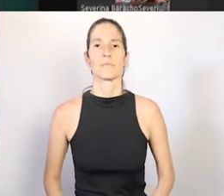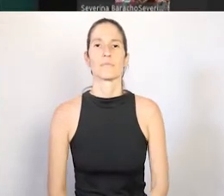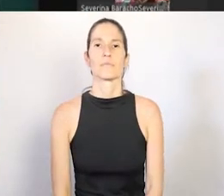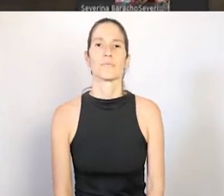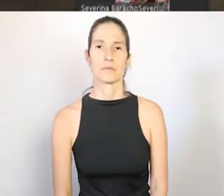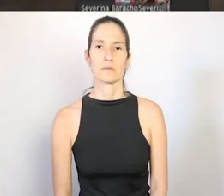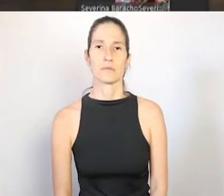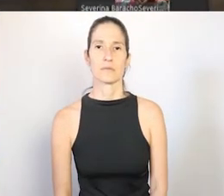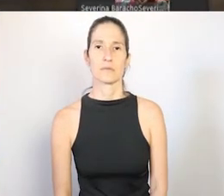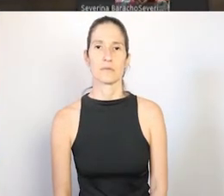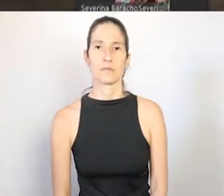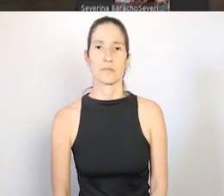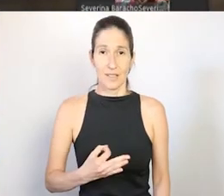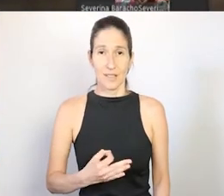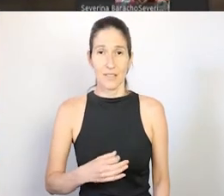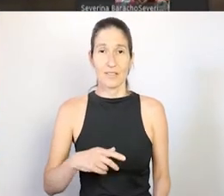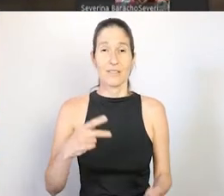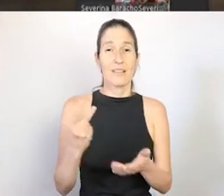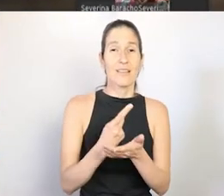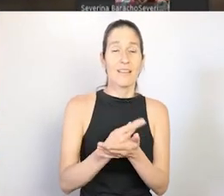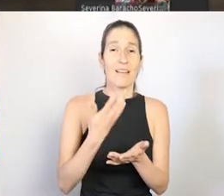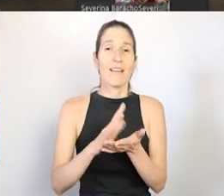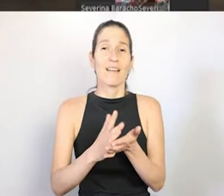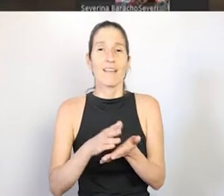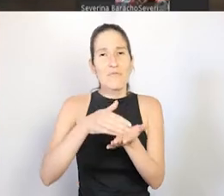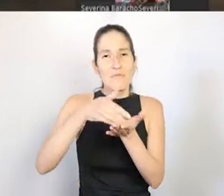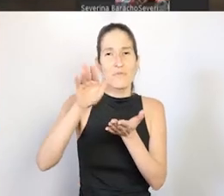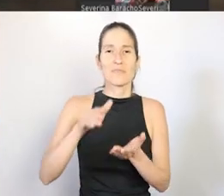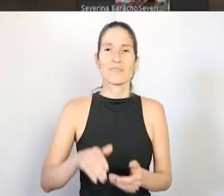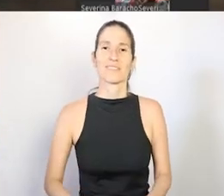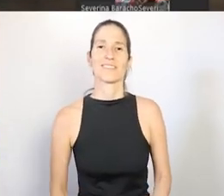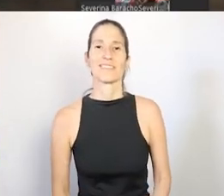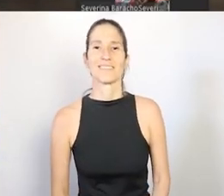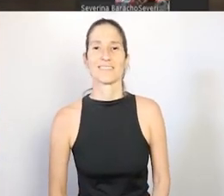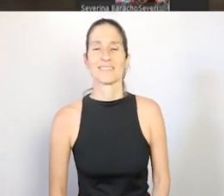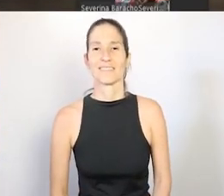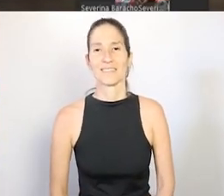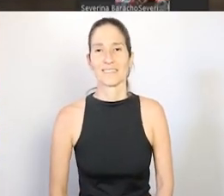Cara direito, me dou fora do compasso, foi pra fora do salão.